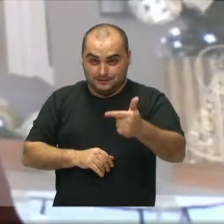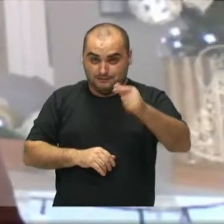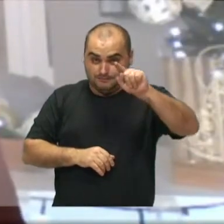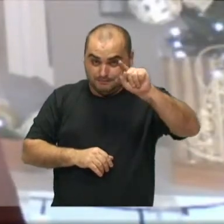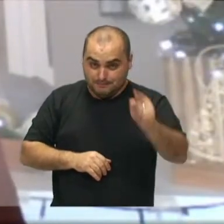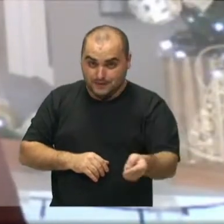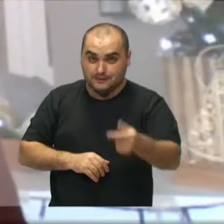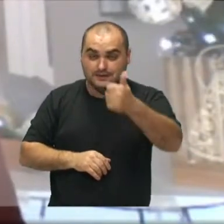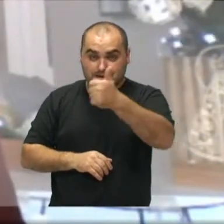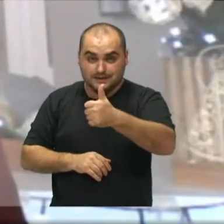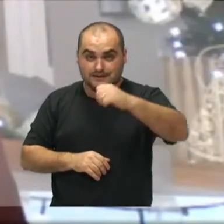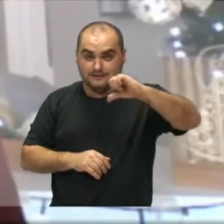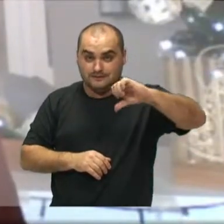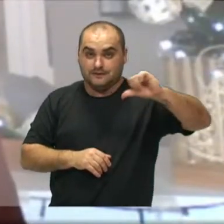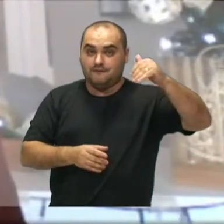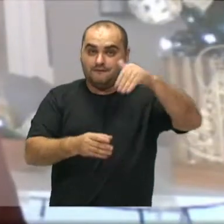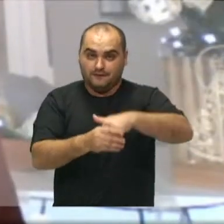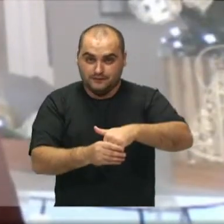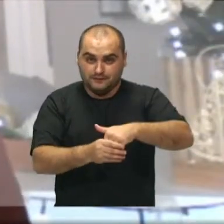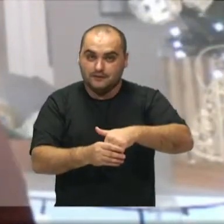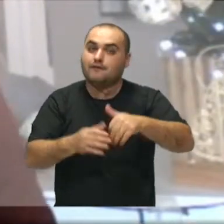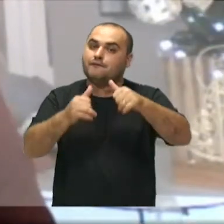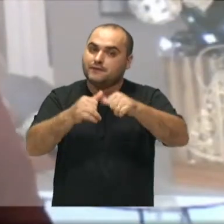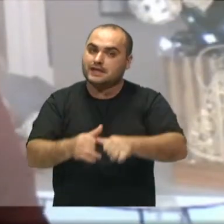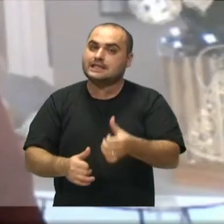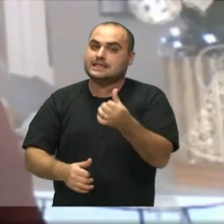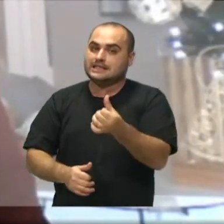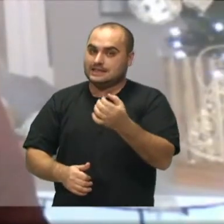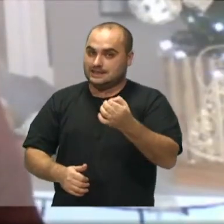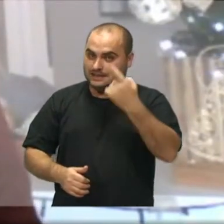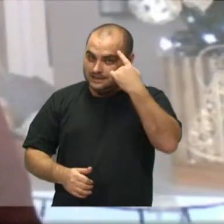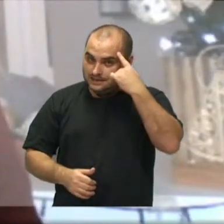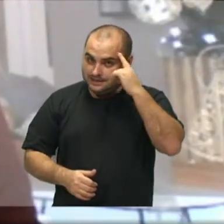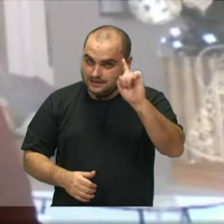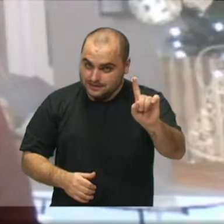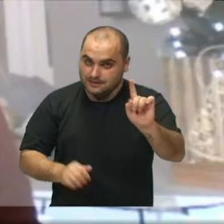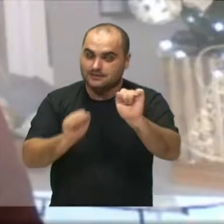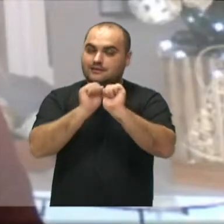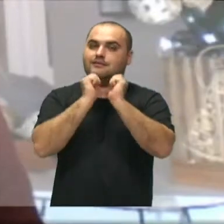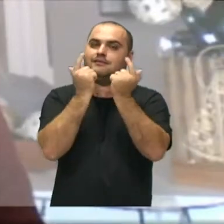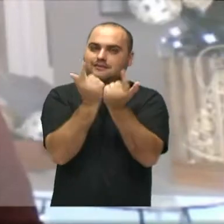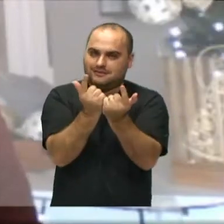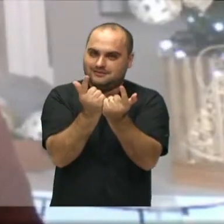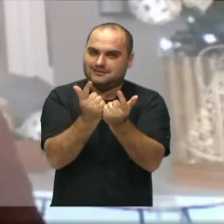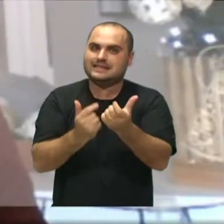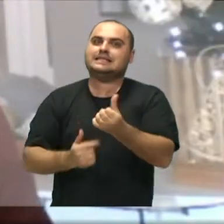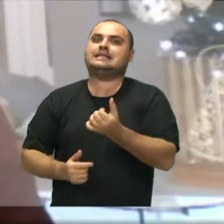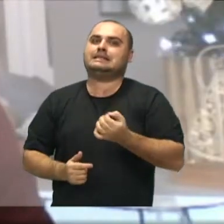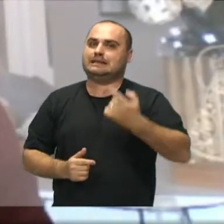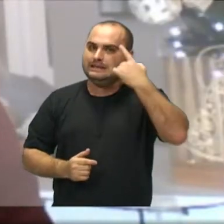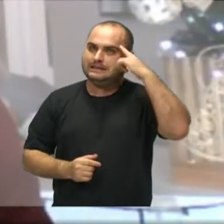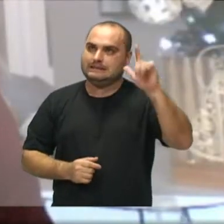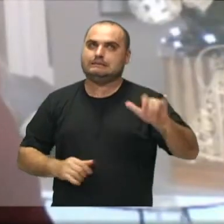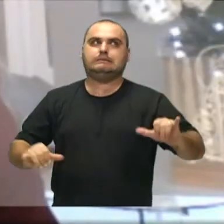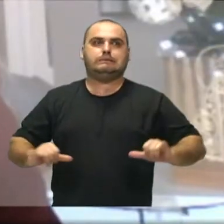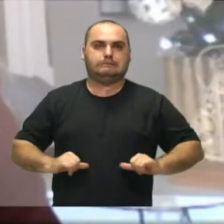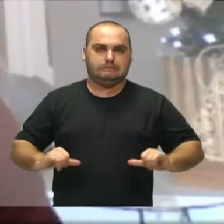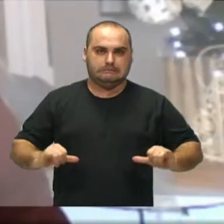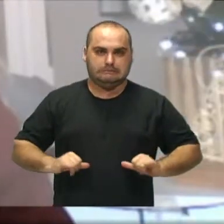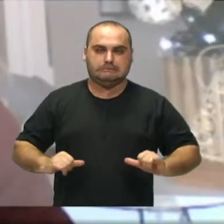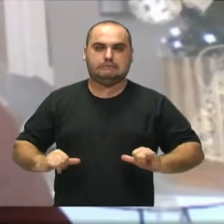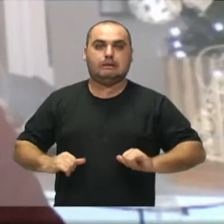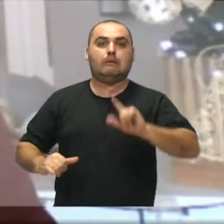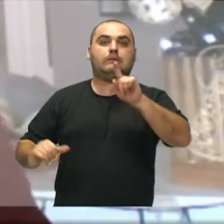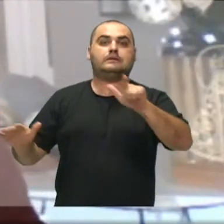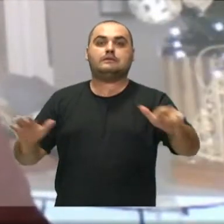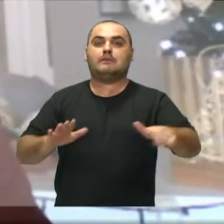32.199 votos, sou primeira suplente, assumi por 60 dias, foram 60 dias, mas olha, sofridos, tá? Porque foi uma semana